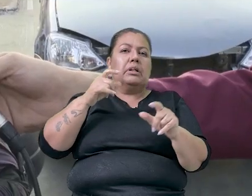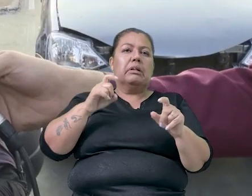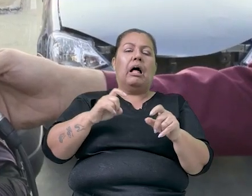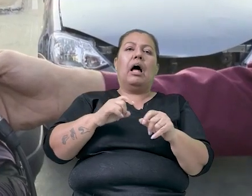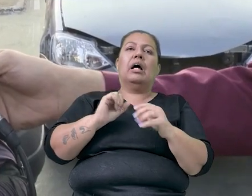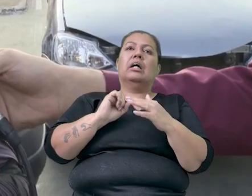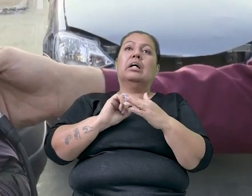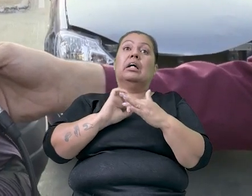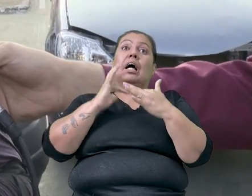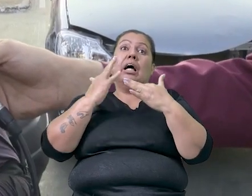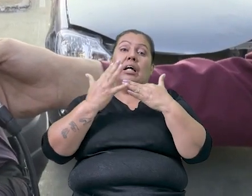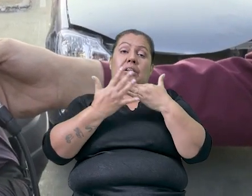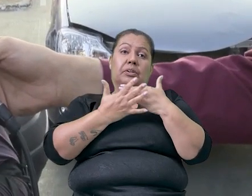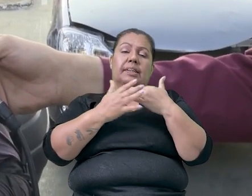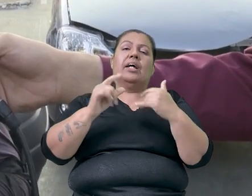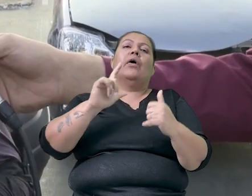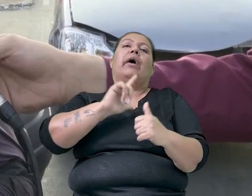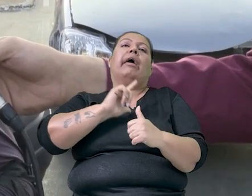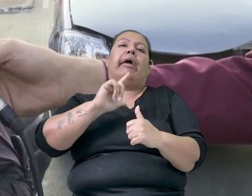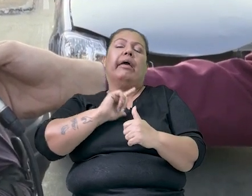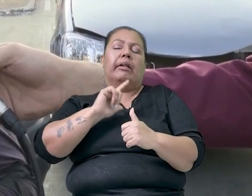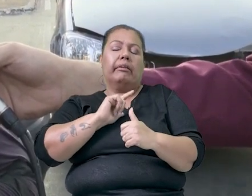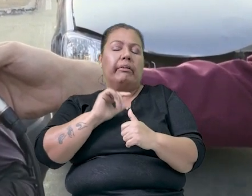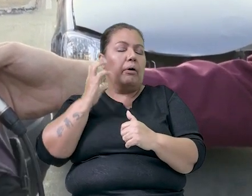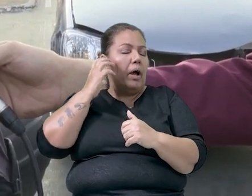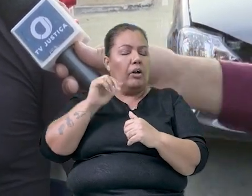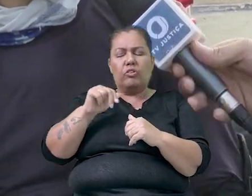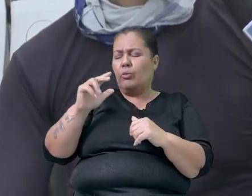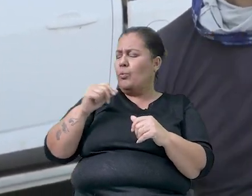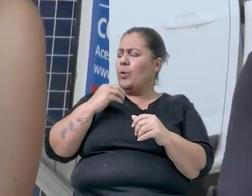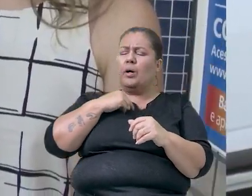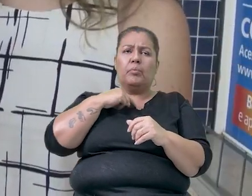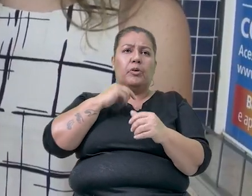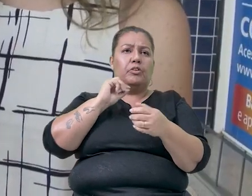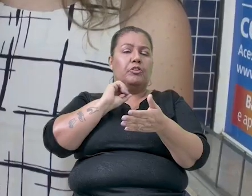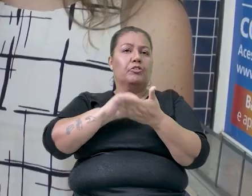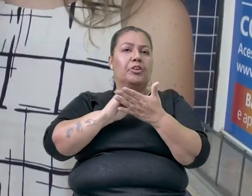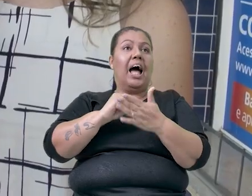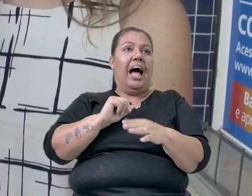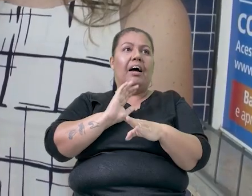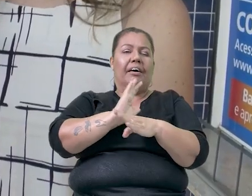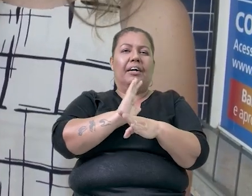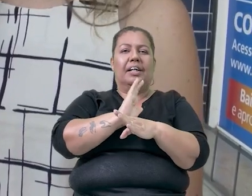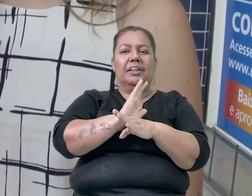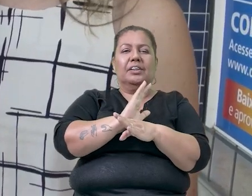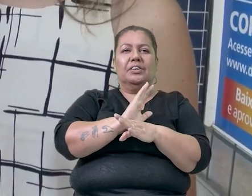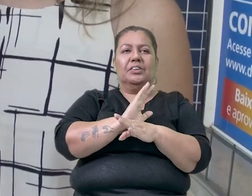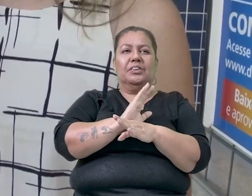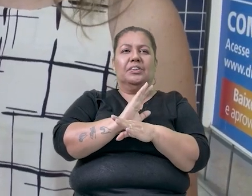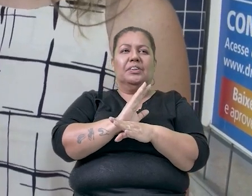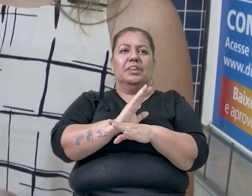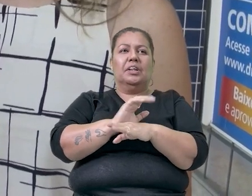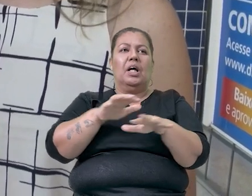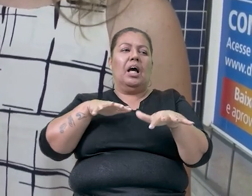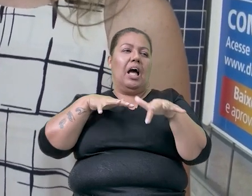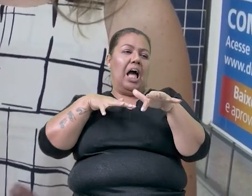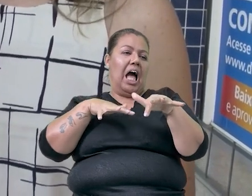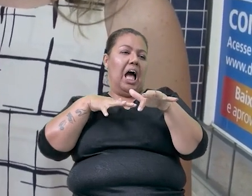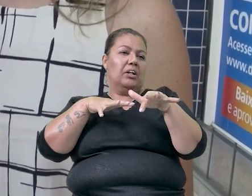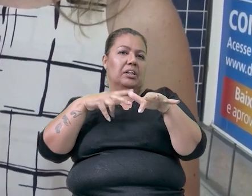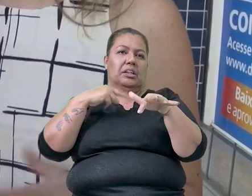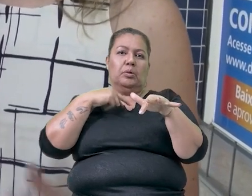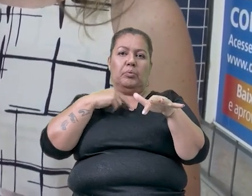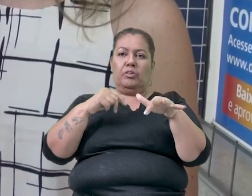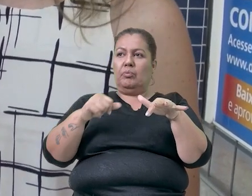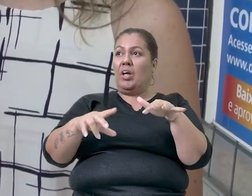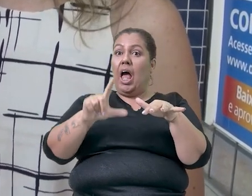redes sociais, esse complemento ele nunca vai faltar. Favorece porque, como no trânsito a gente não pode